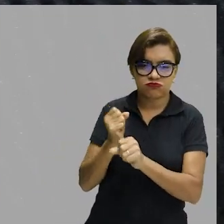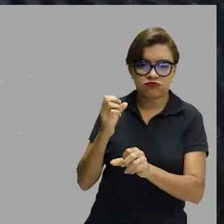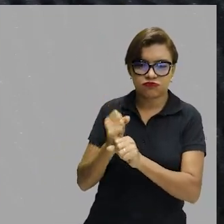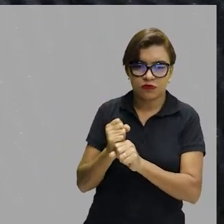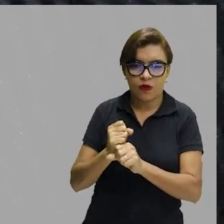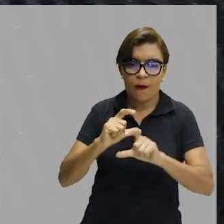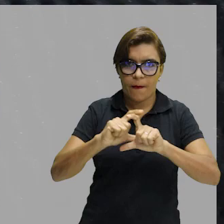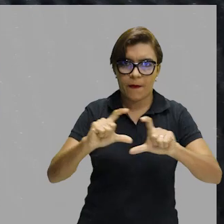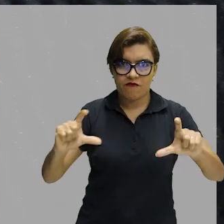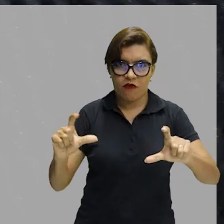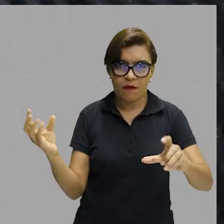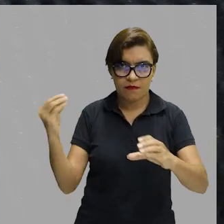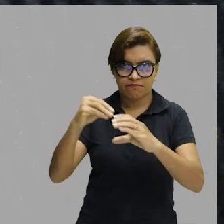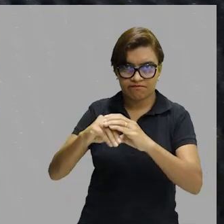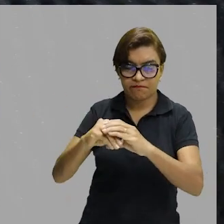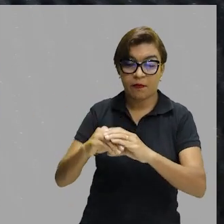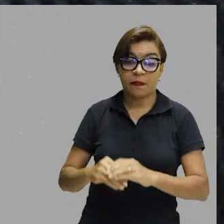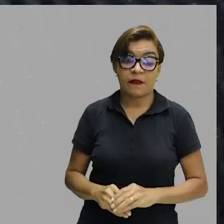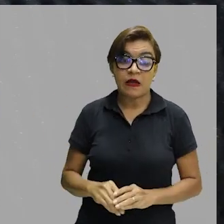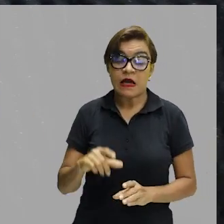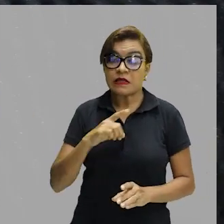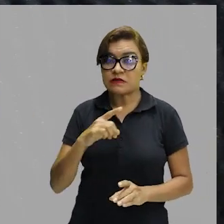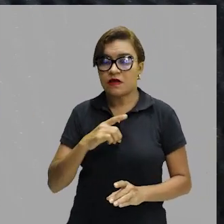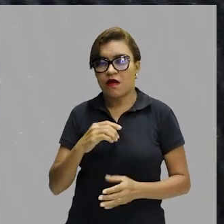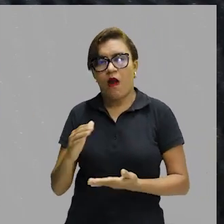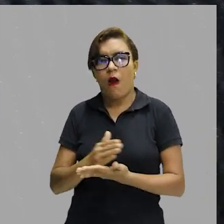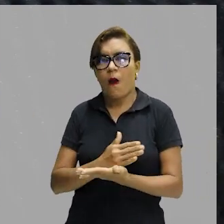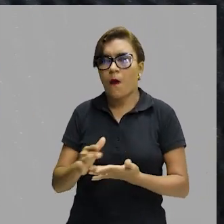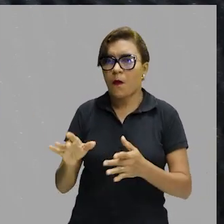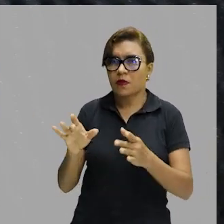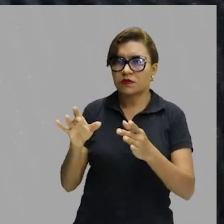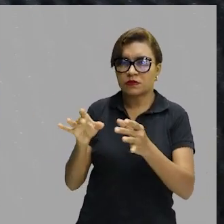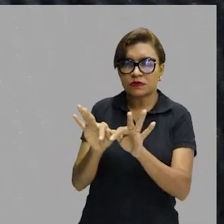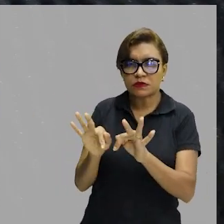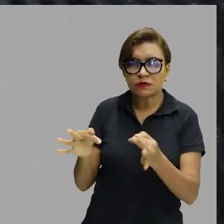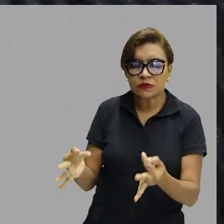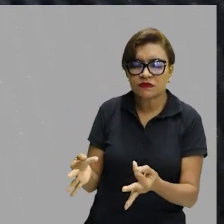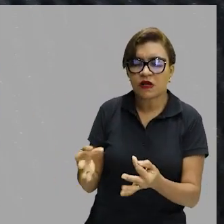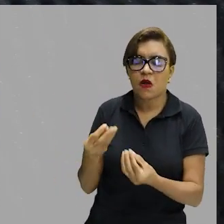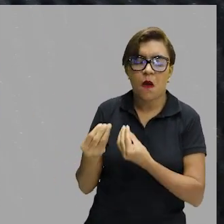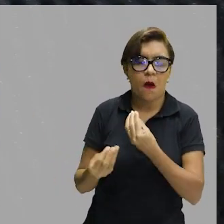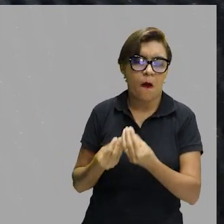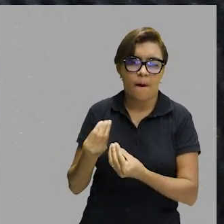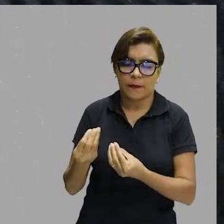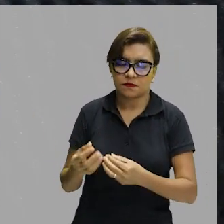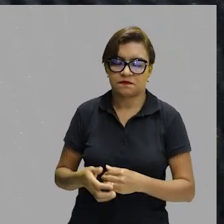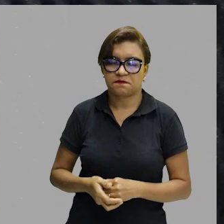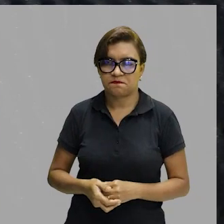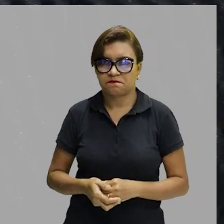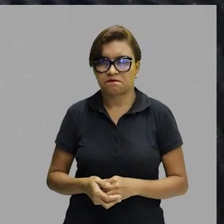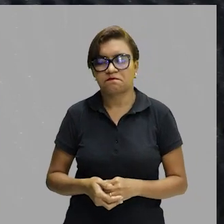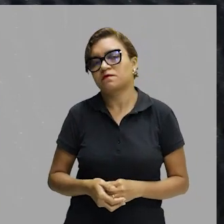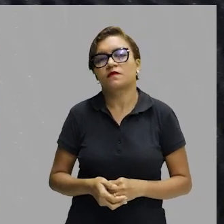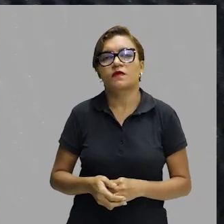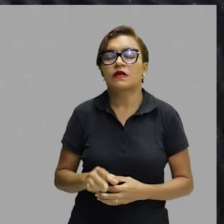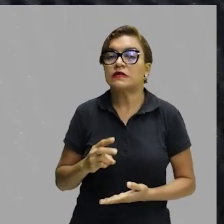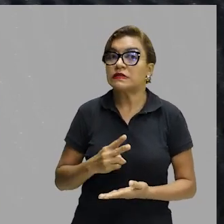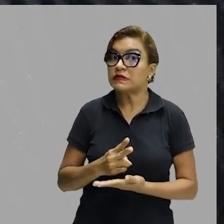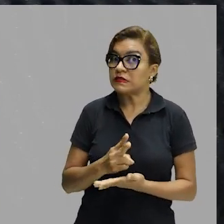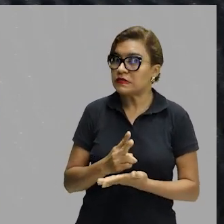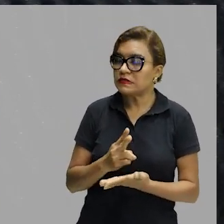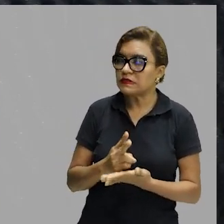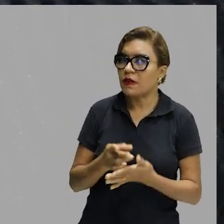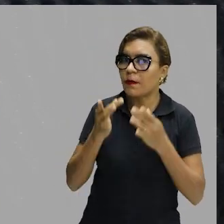na fórmula. Podemos fazer algumas simplificações, certo? Podemos fazer algumas simplificações. Sempre que for